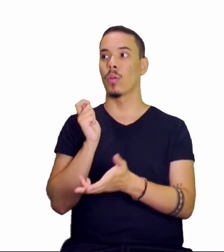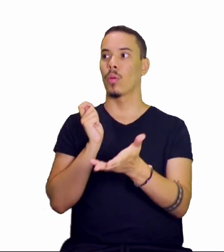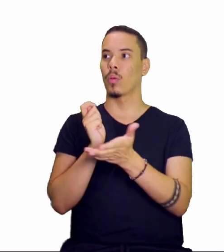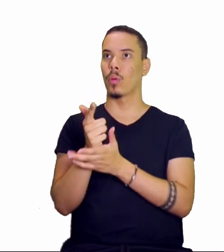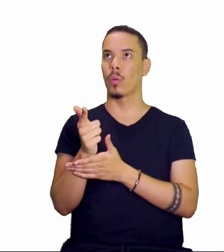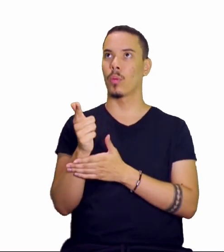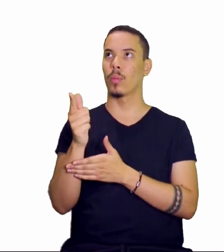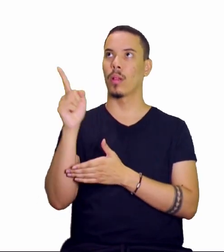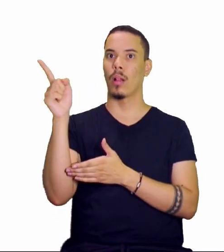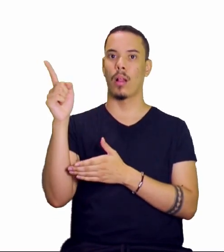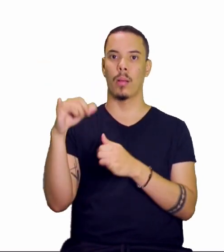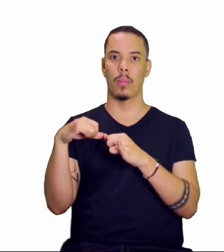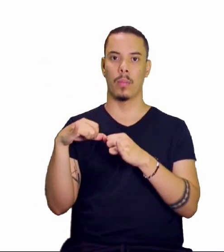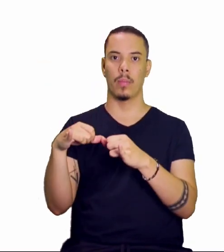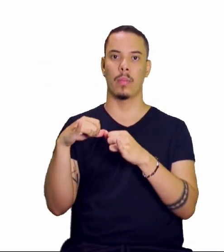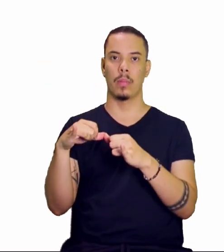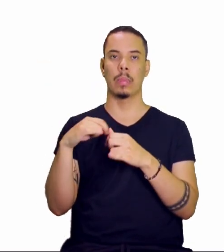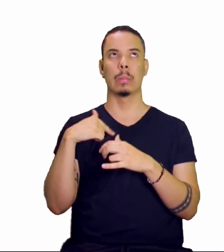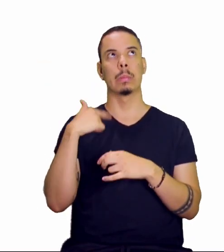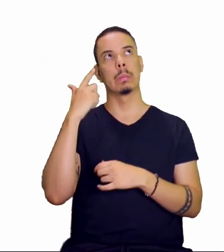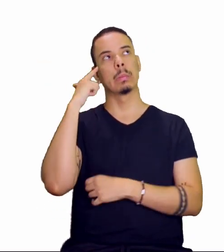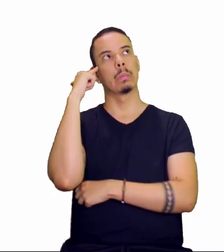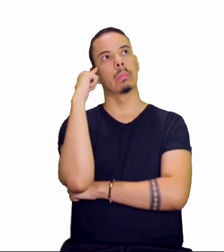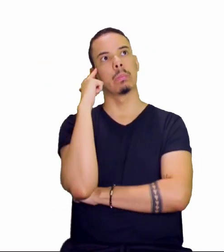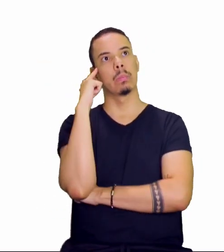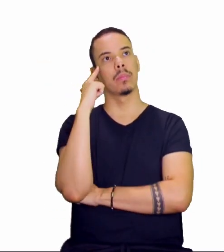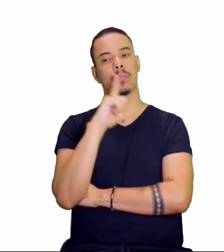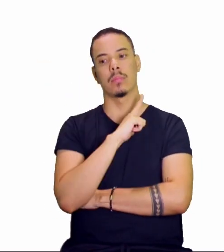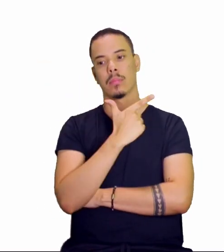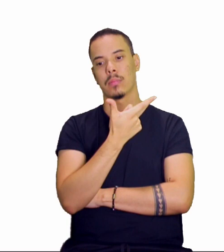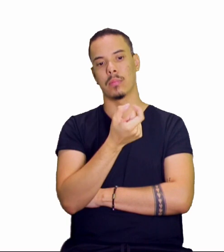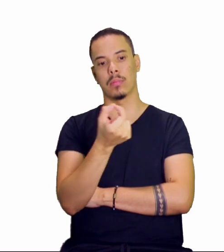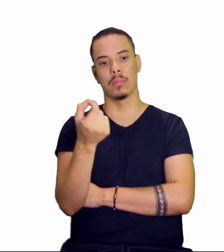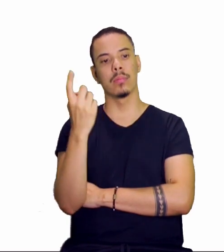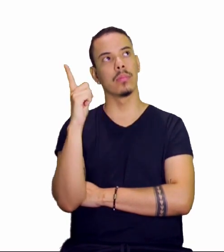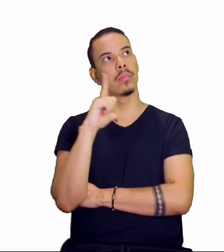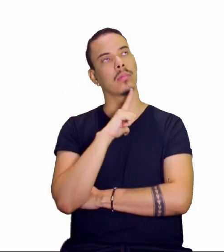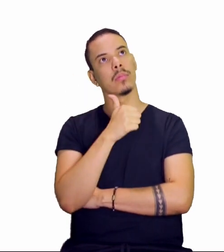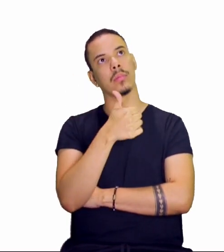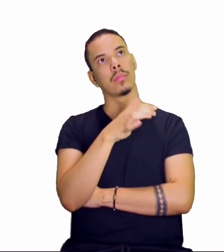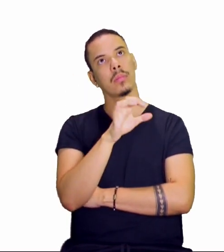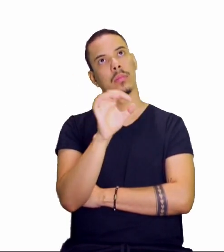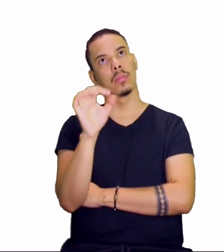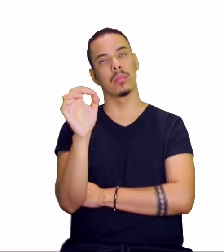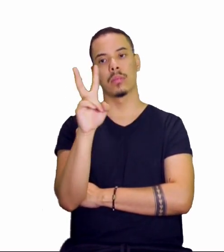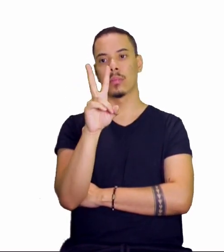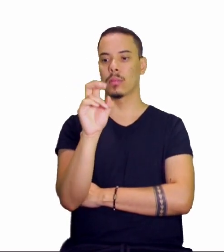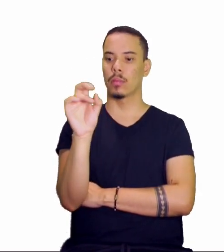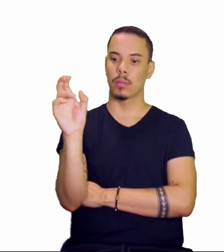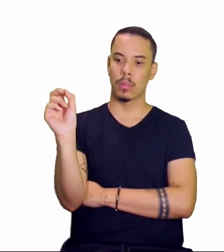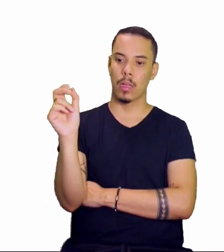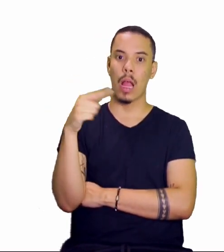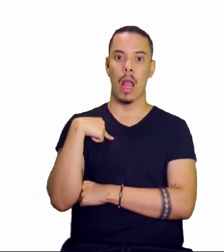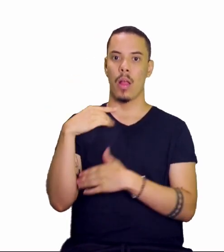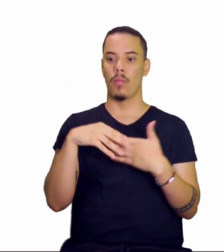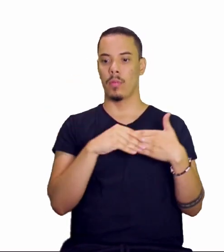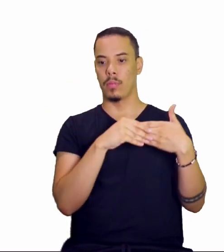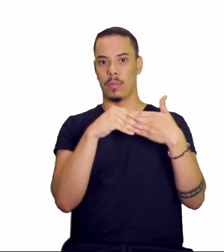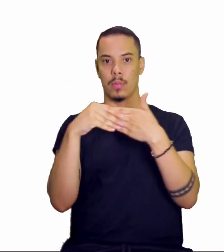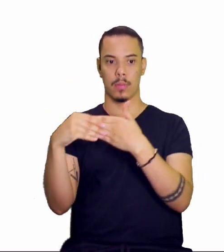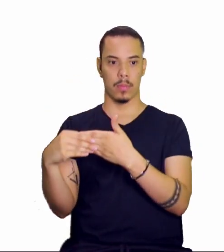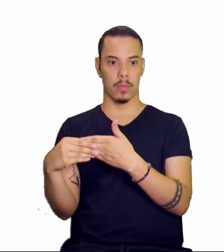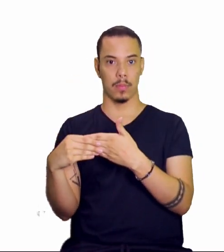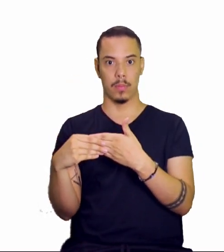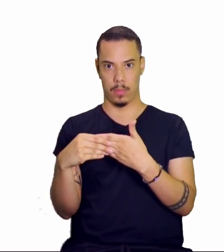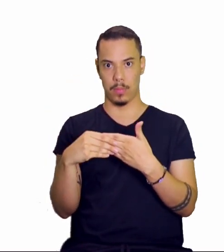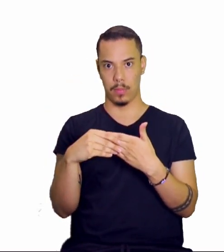no mercado. E aí, né? Aí tem de 100, 200, 500. Isso. Ela só queria 200, traz de 500. Traz 1 litro, já Ela pensou? quis 500, traz de